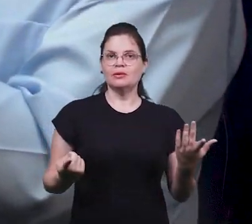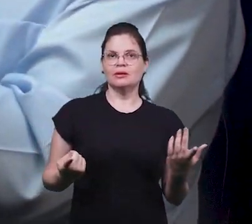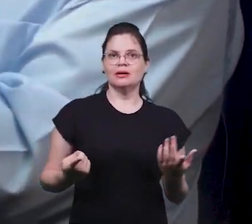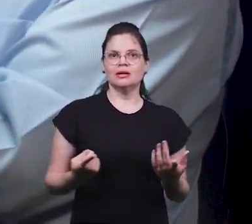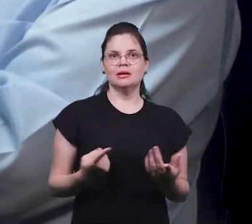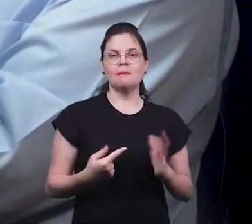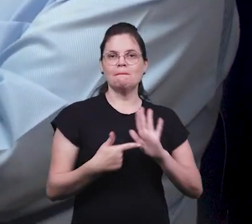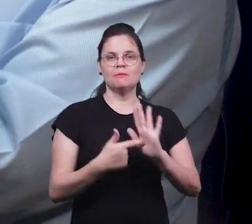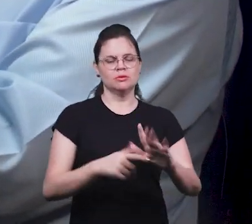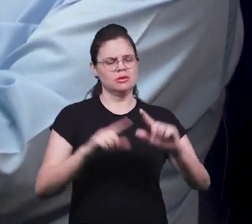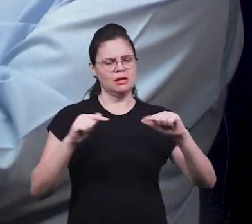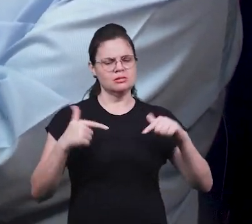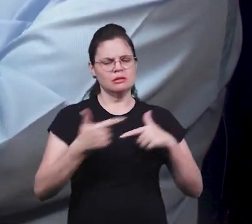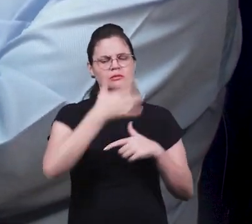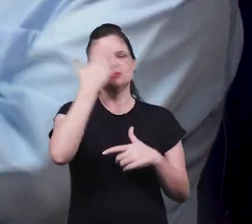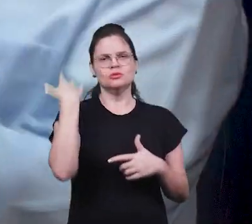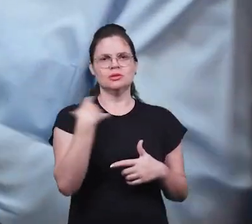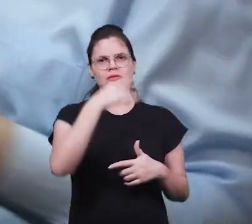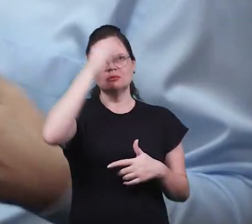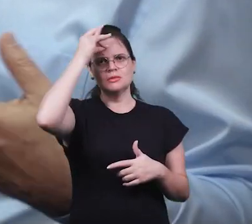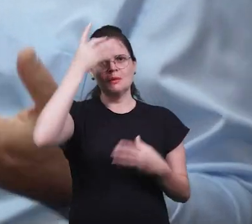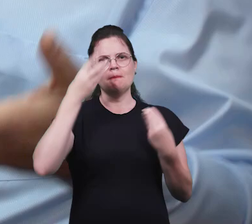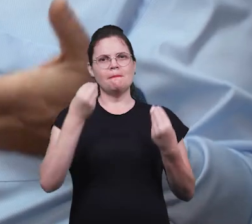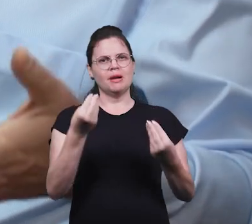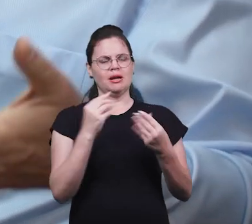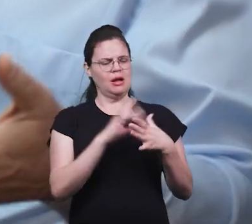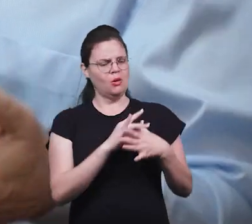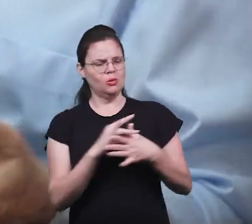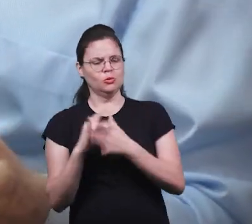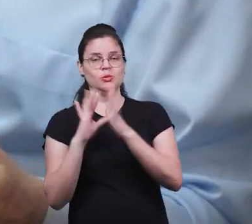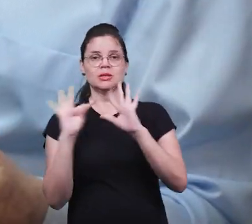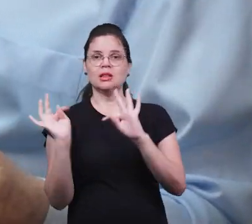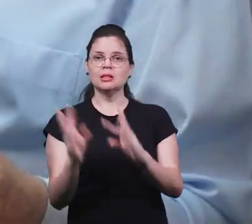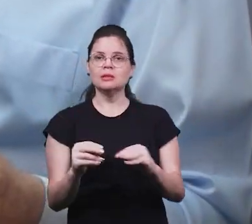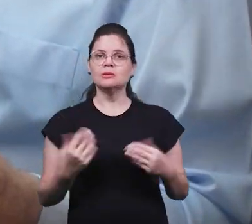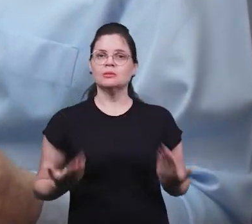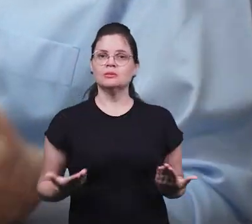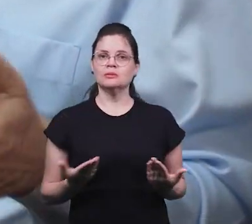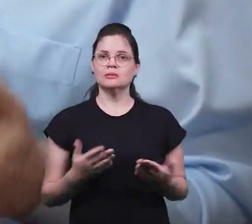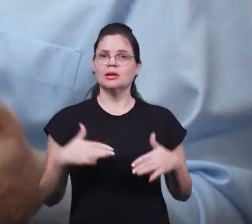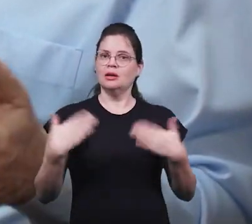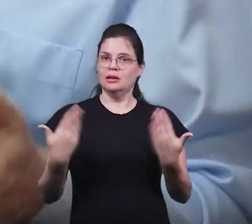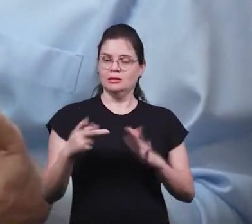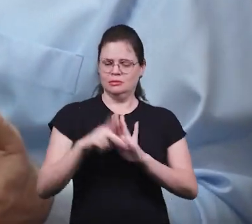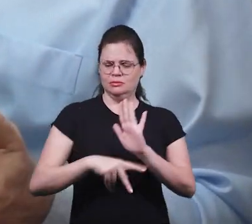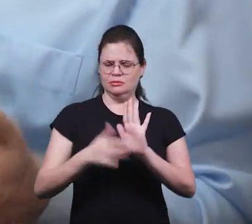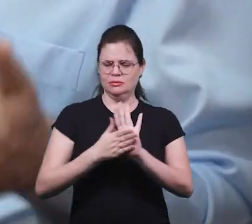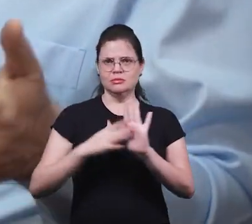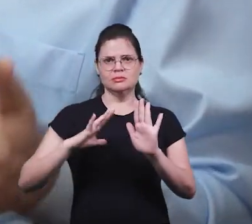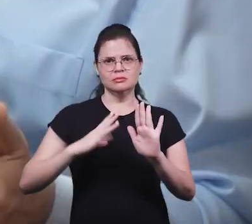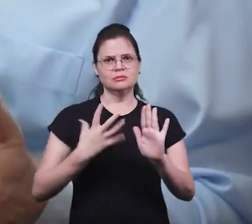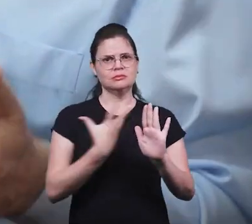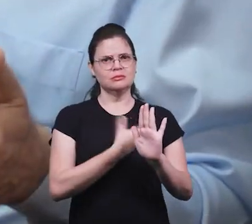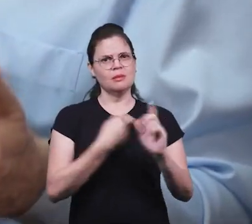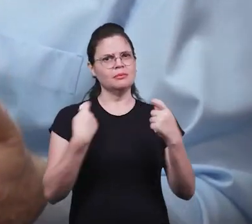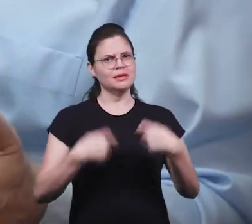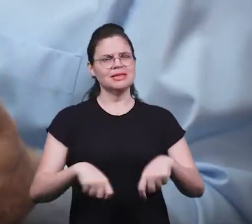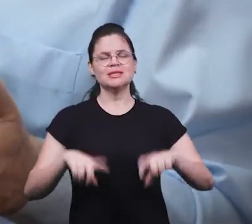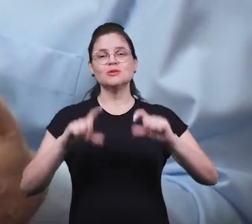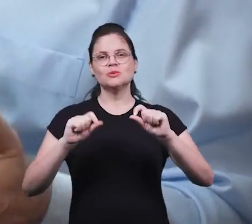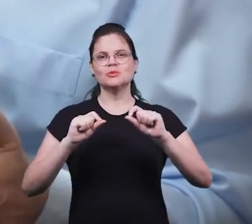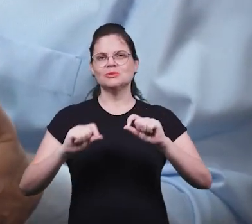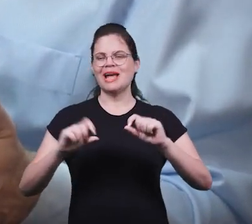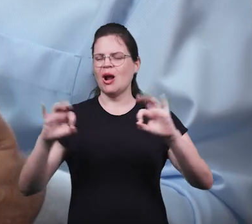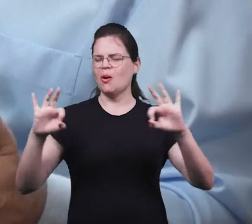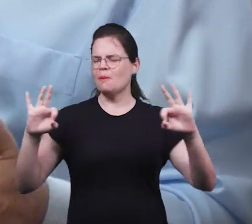aí, né, a ação do Espírito Santo que veio para conduzir. Então a obra do Senhor ela tem que ser feita na total